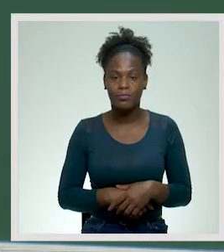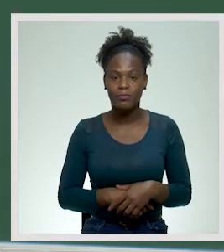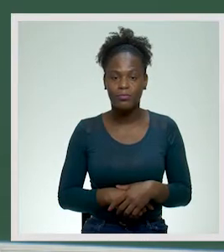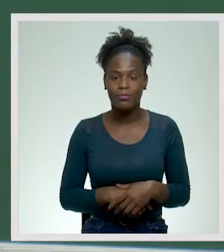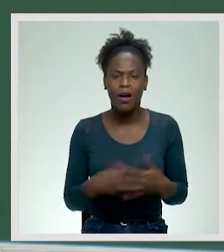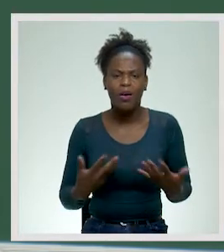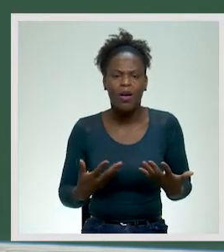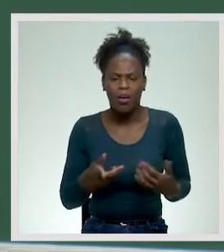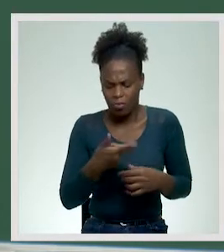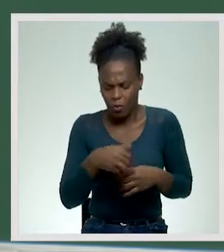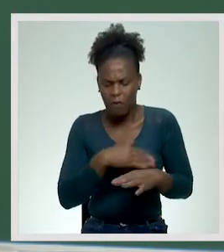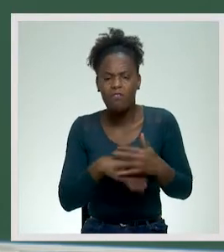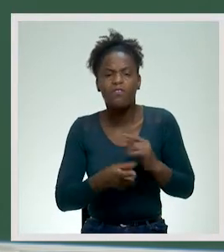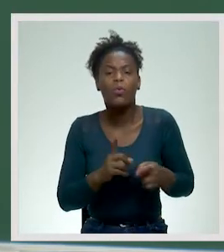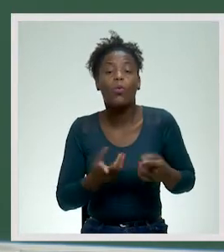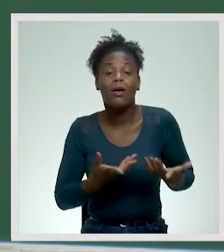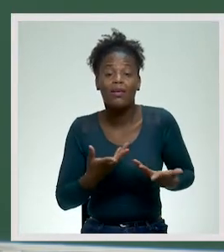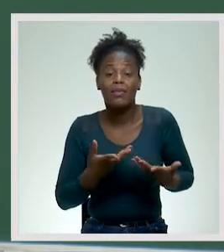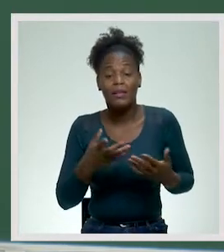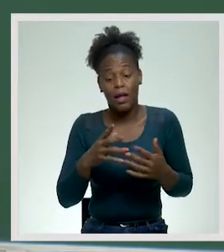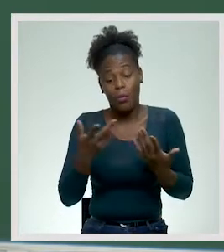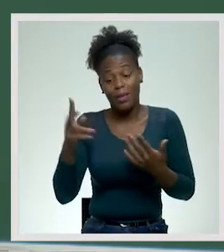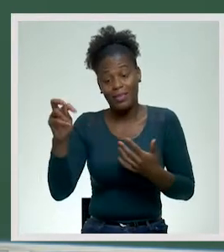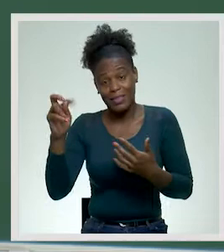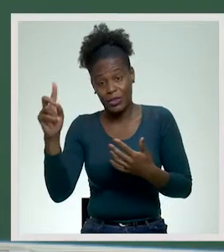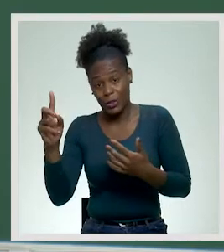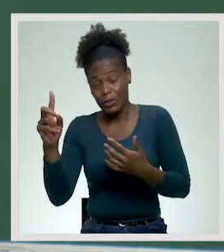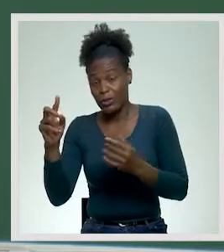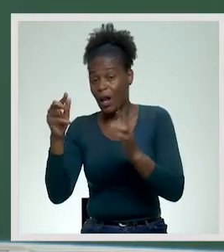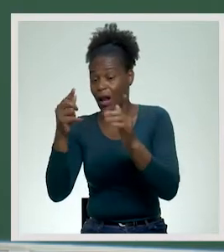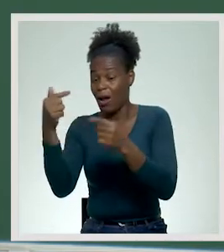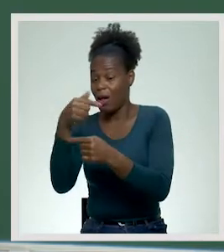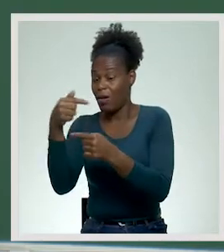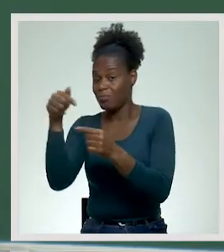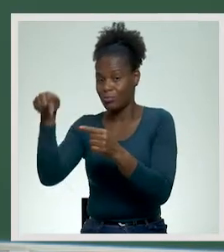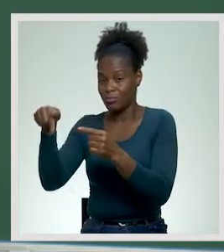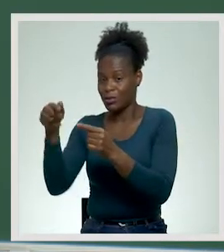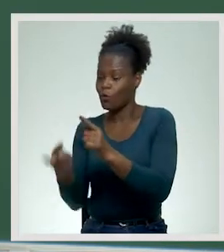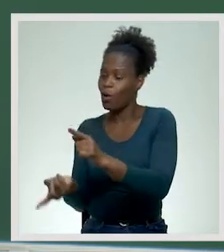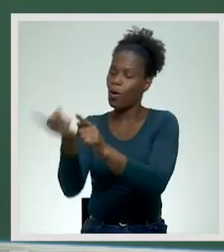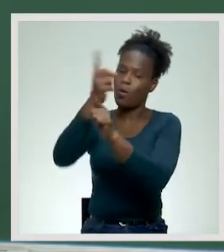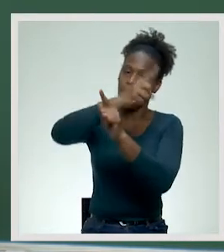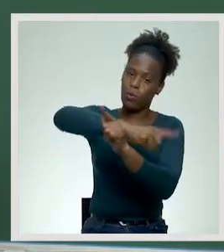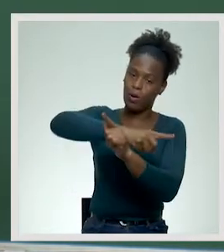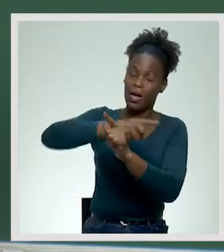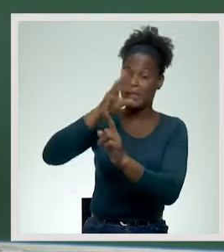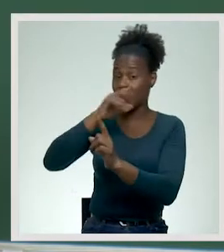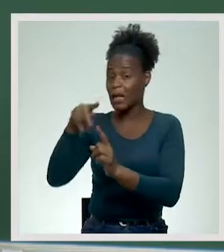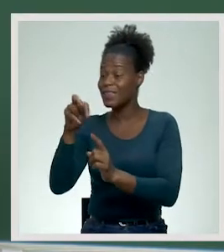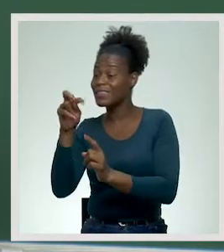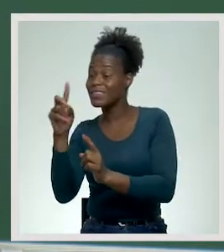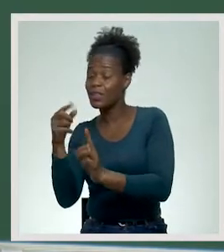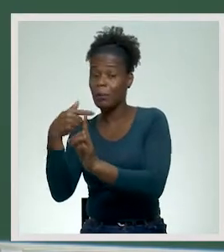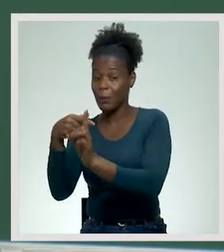E agora, o que é que vamos fazer? Passa 36 para o primeiro membro. Ao passar do membro para o